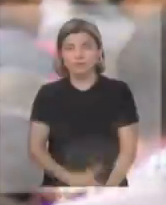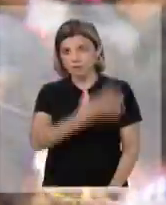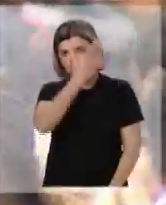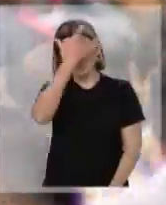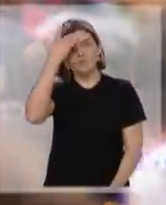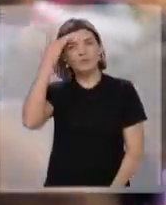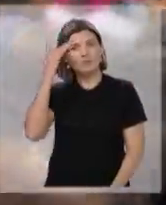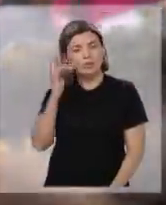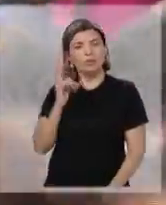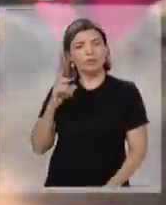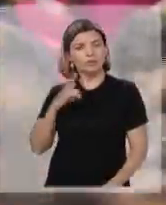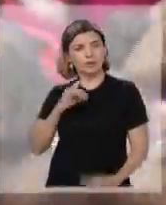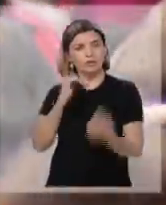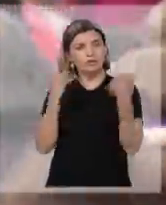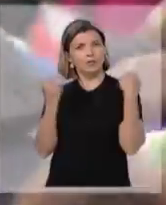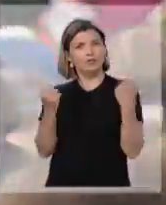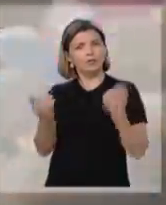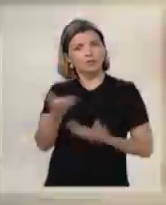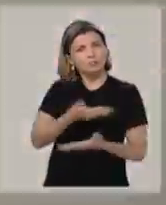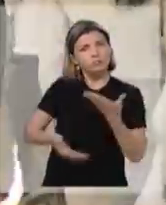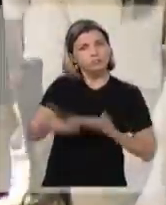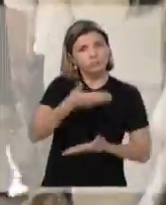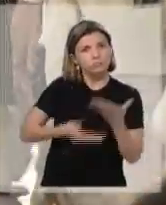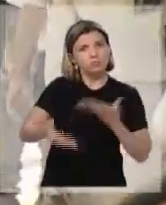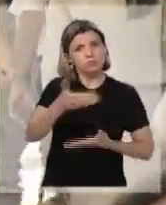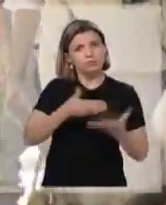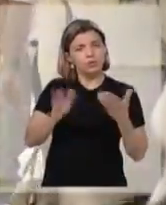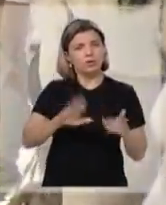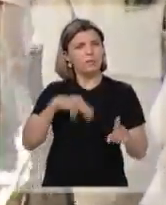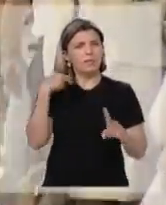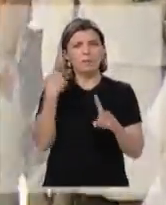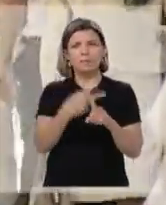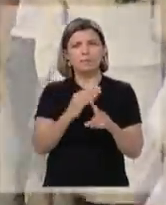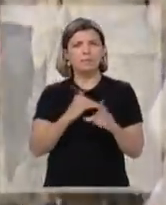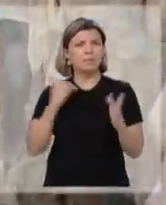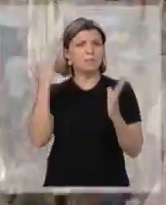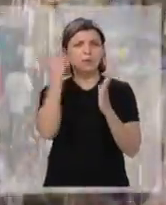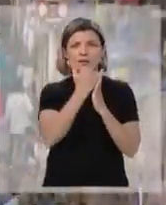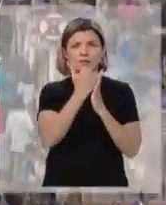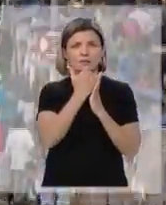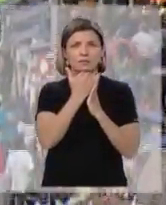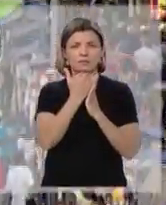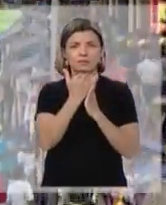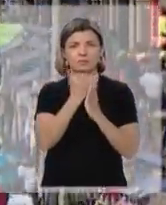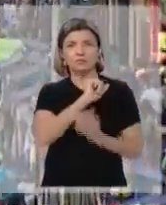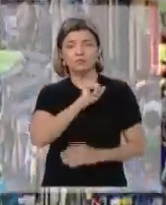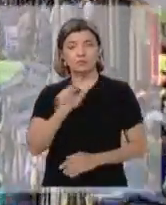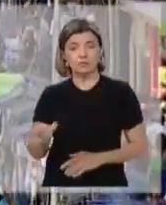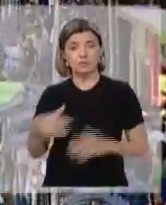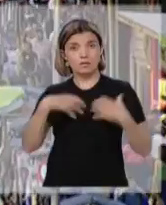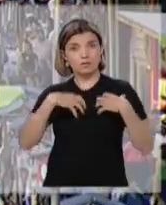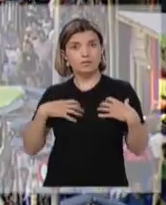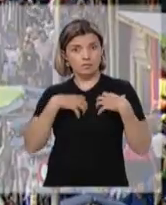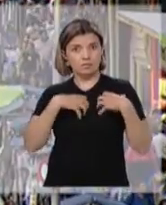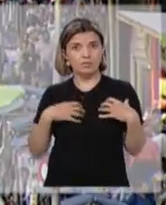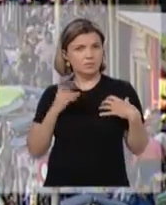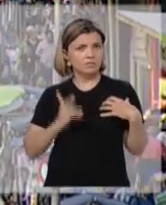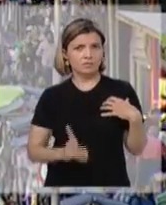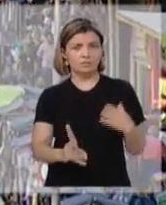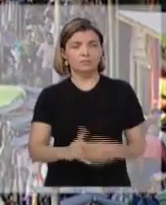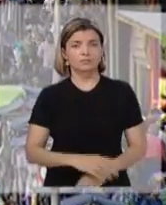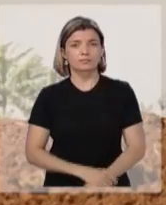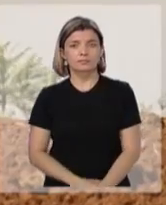Os seres humanos trocam muita energia com o ambiente, muito mais do que qualquer outro ser vivo da Terra, seja de